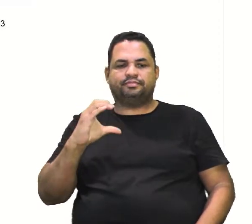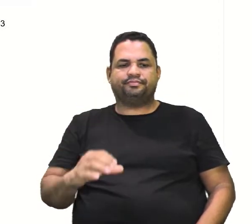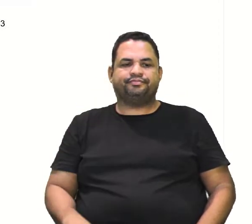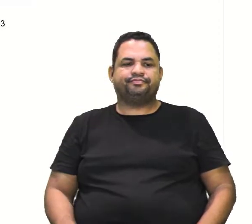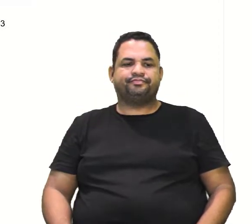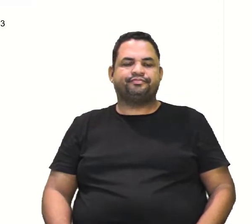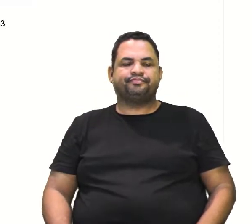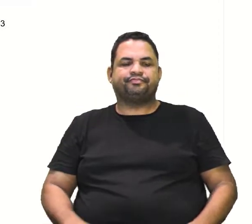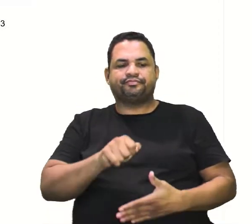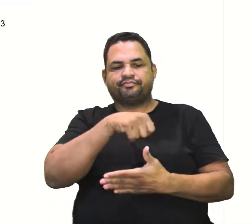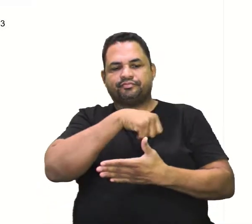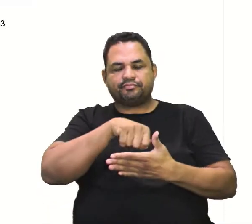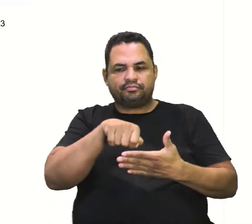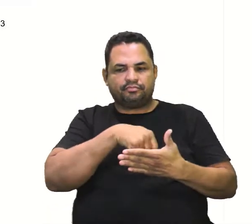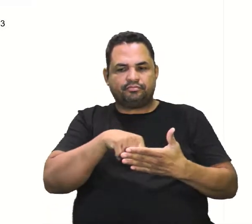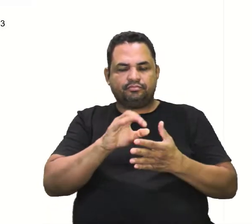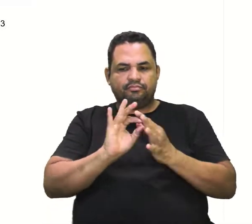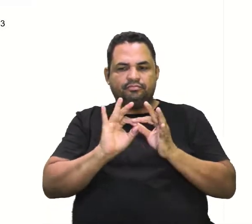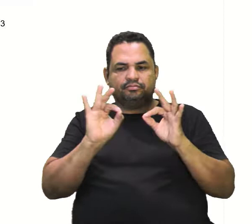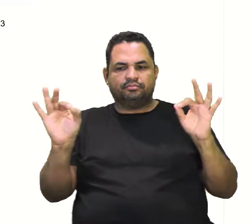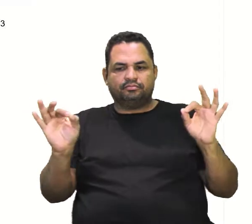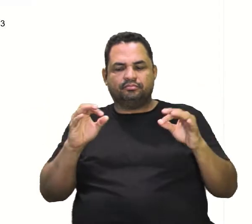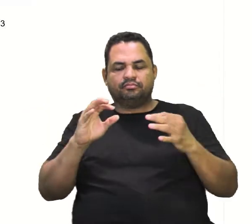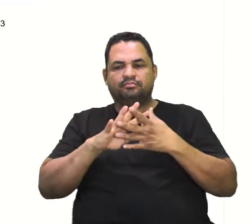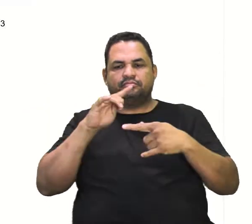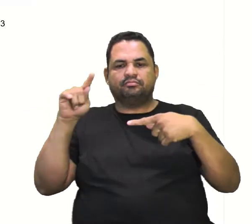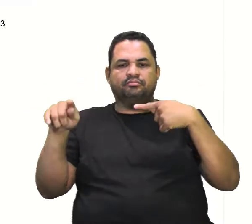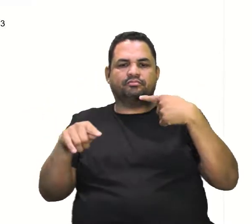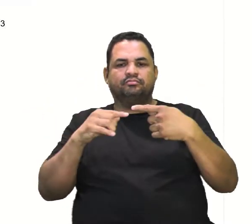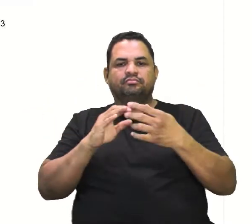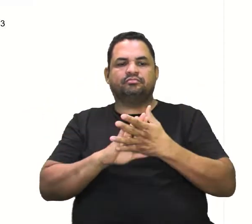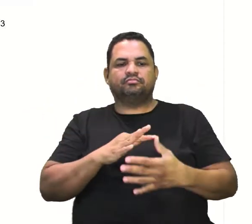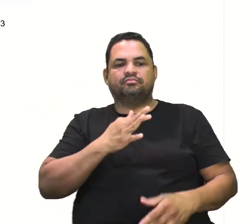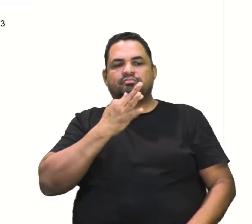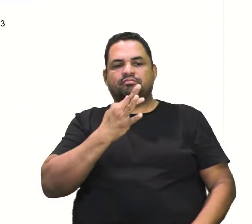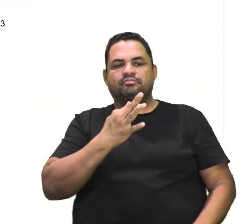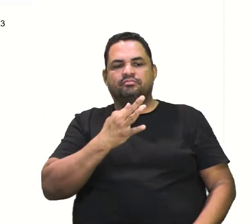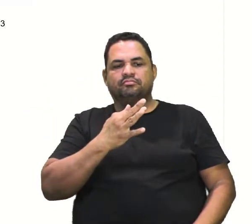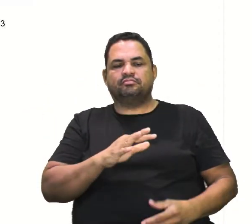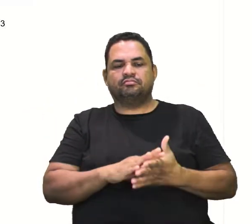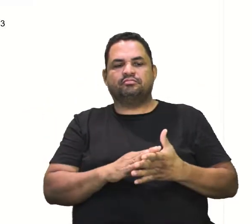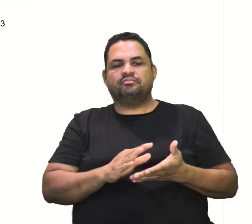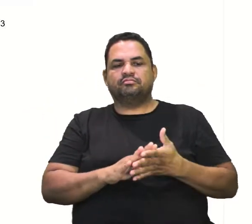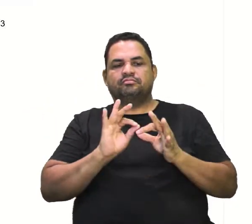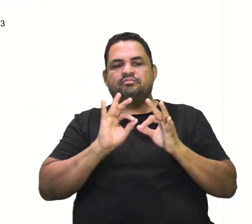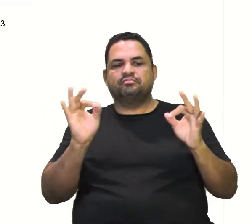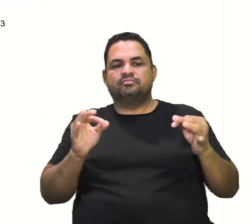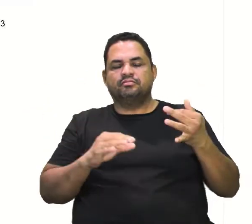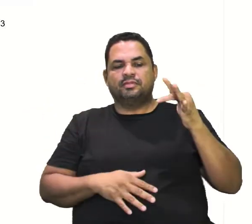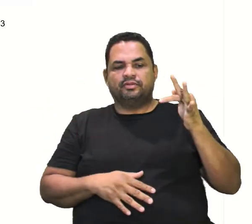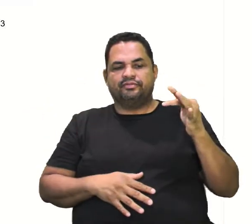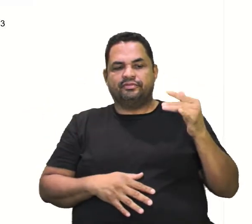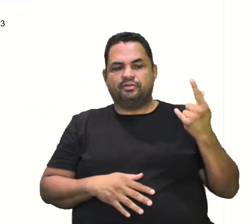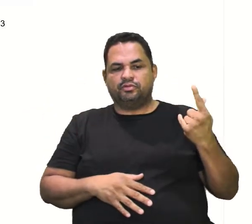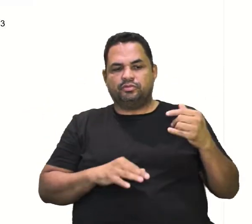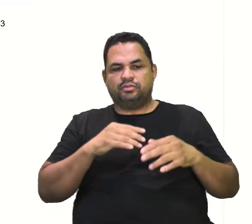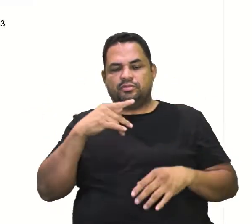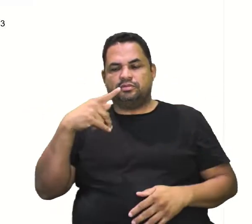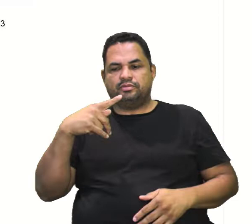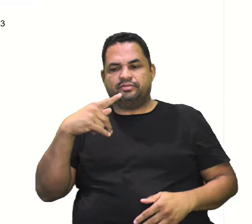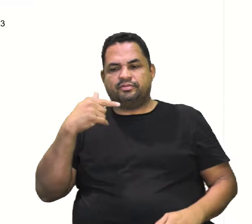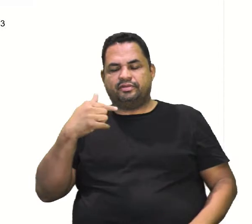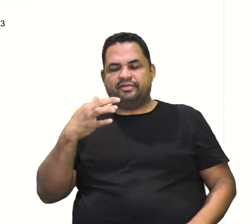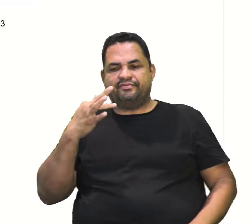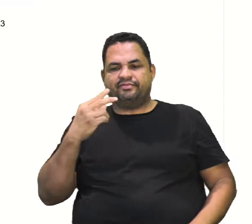E se você quiser anotar aí, ó, distância focal é a distância entre o foco 1 e o foco 2. 2A